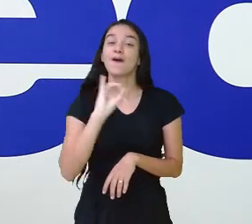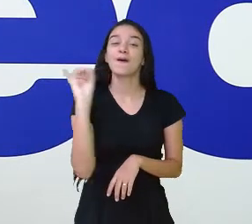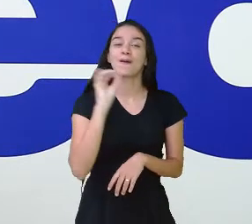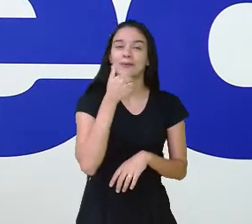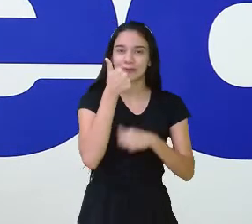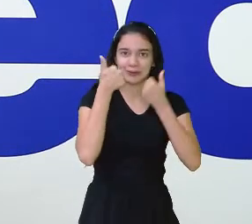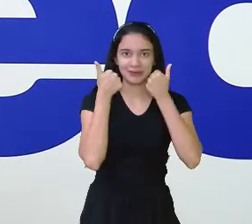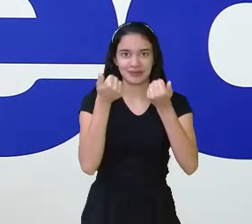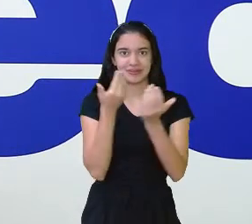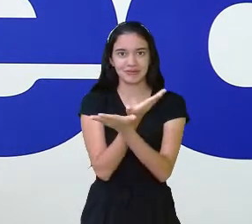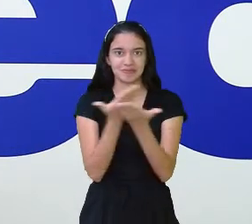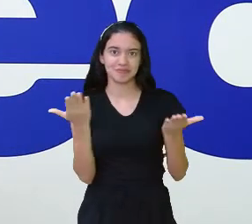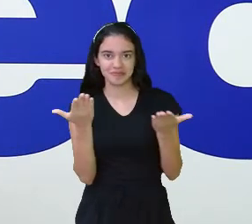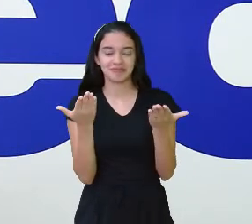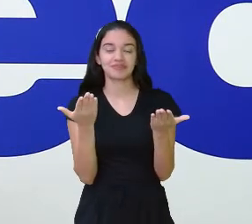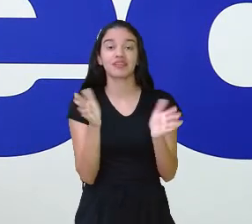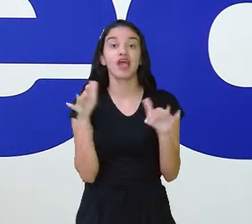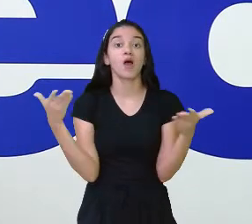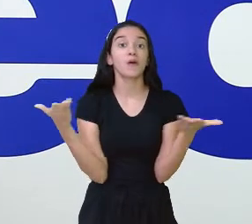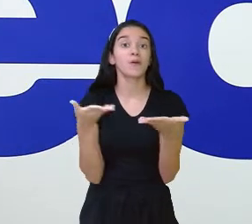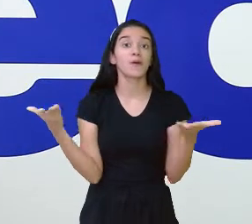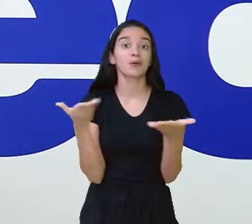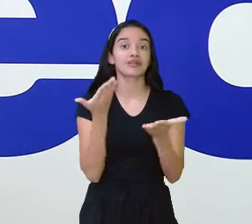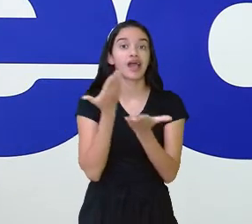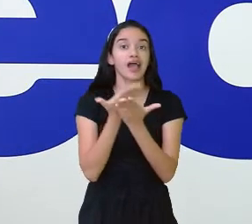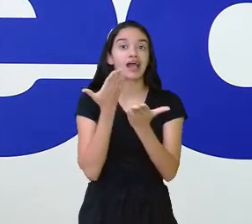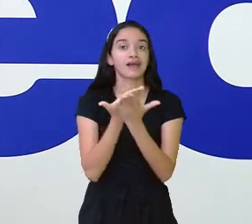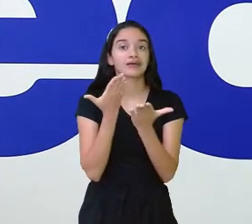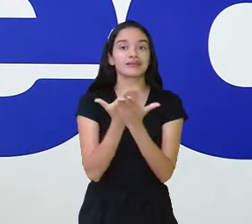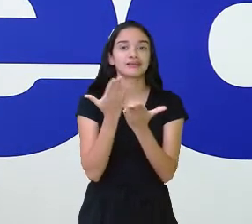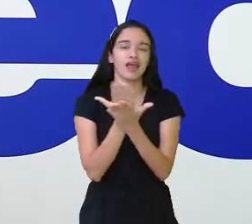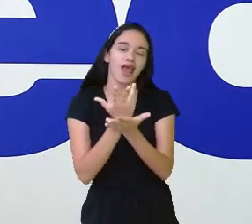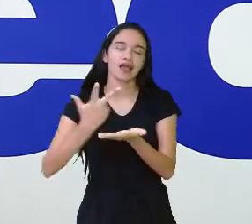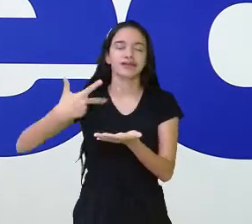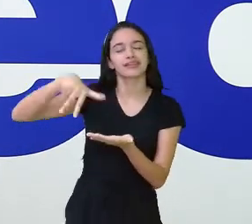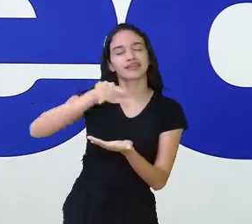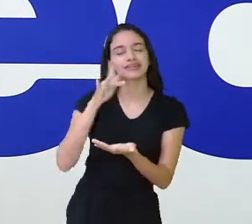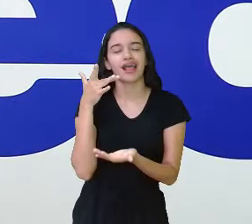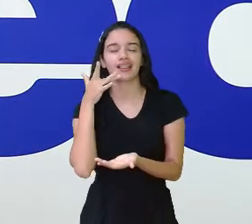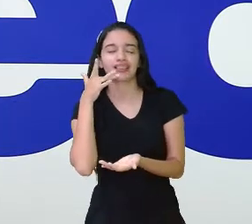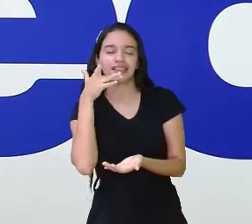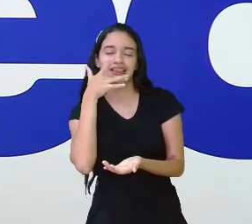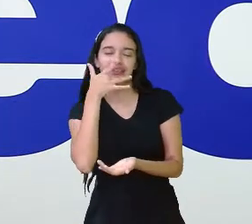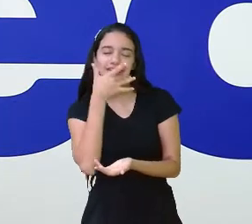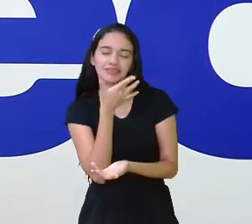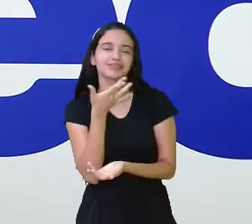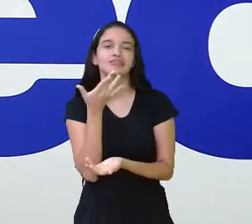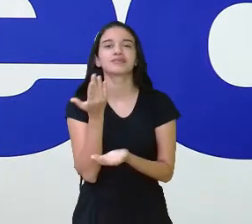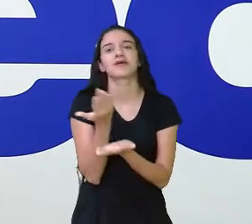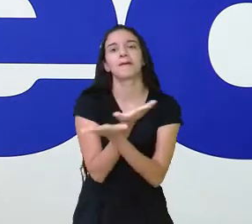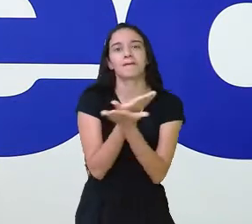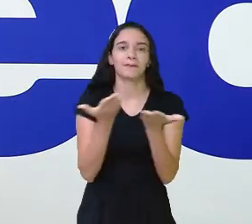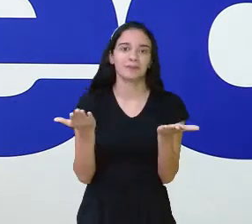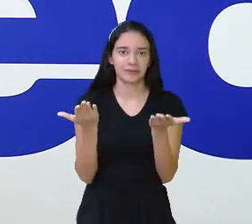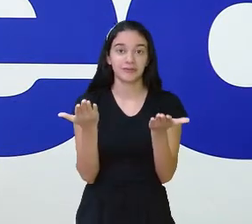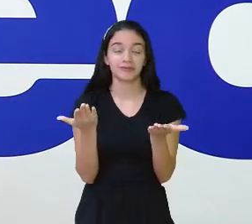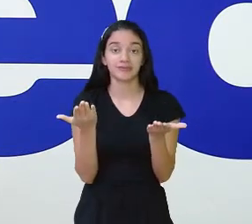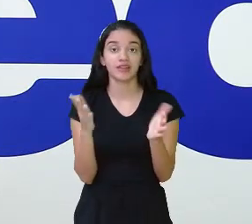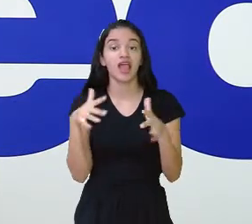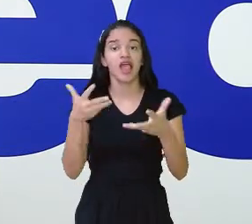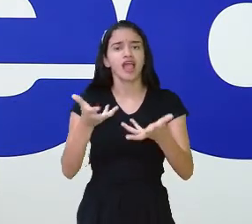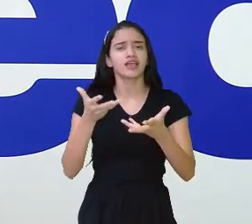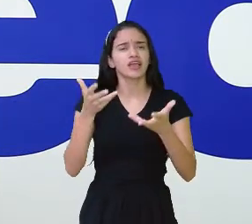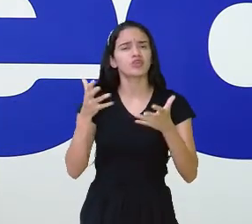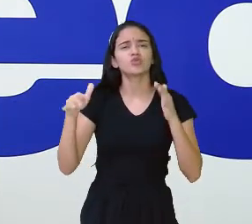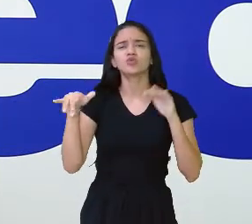vocês estão, meus amores? Hoje a aula está dançante, está uma delícia, redondinha, feita para vocês. Quero